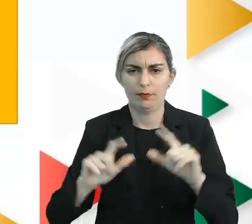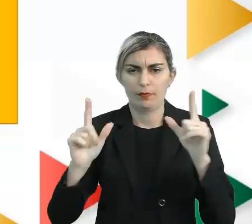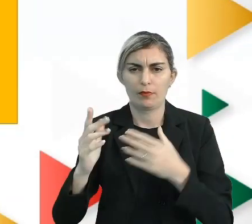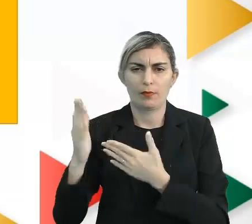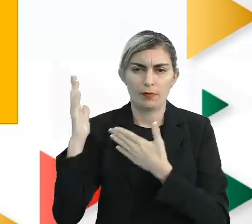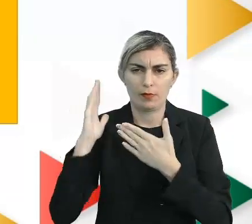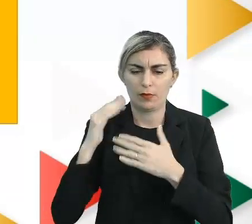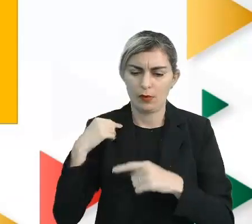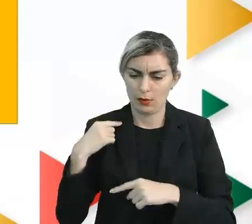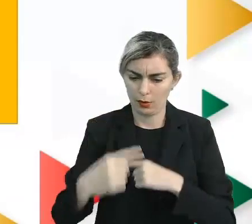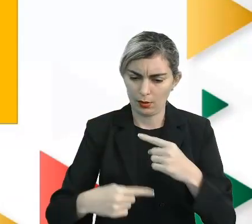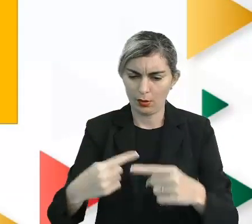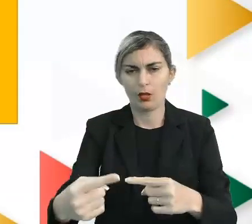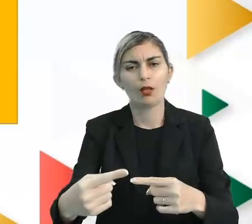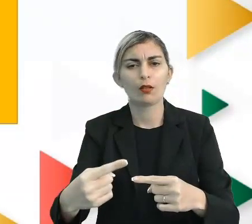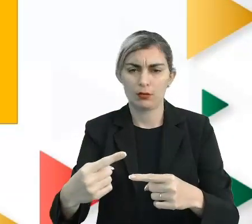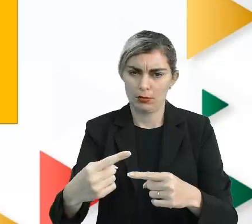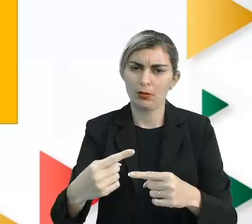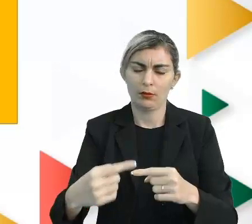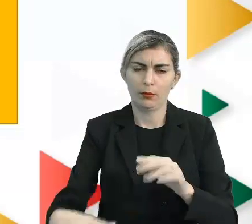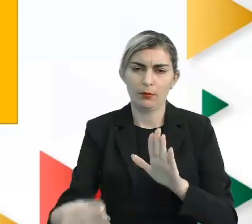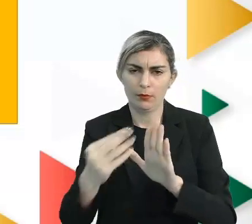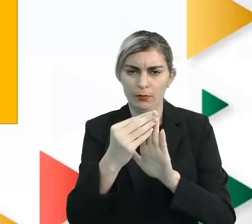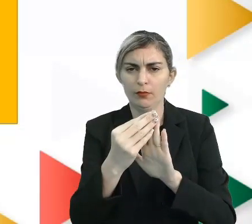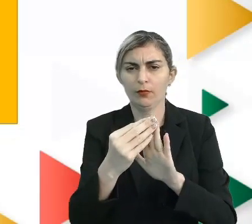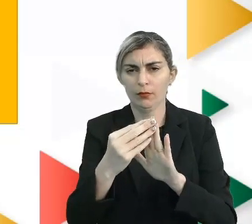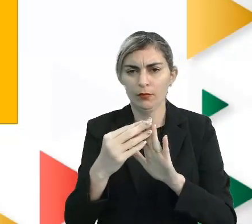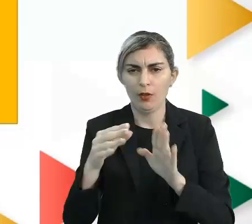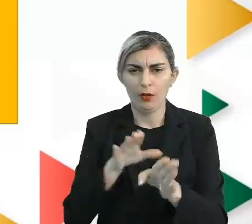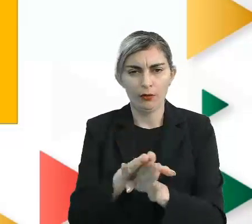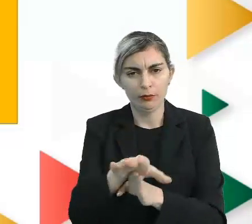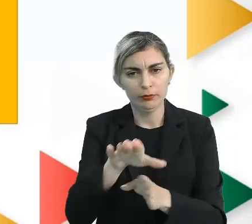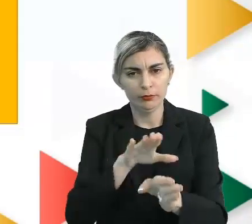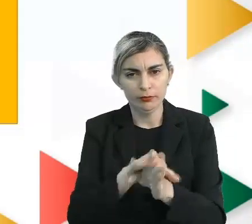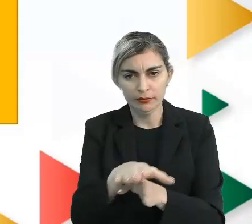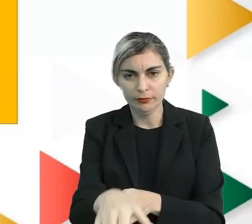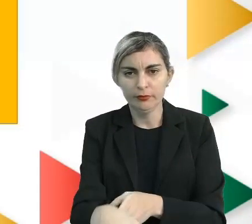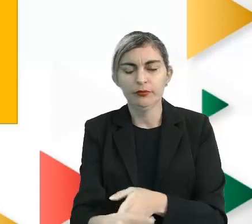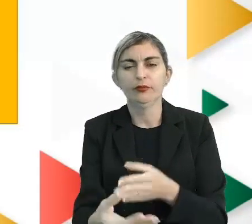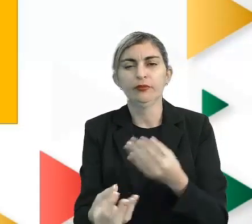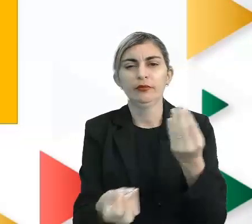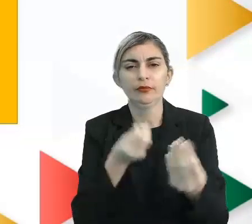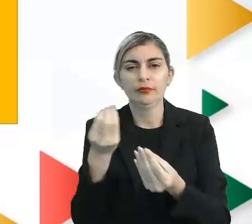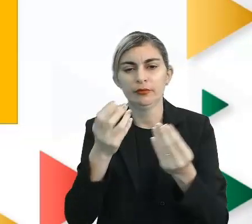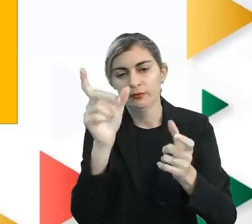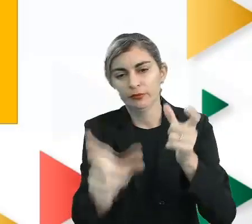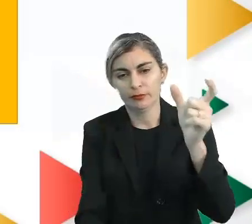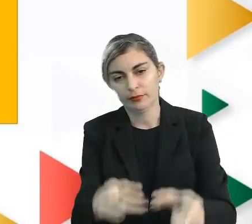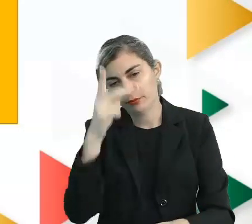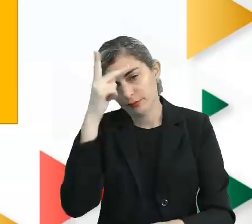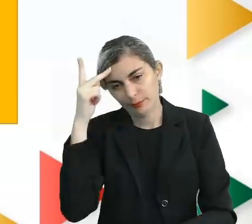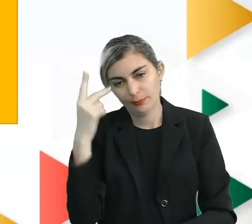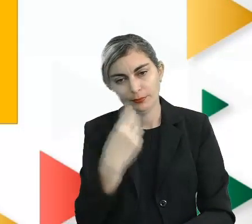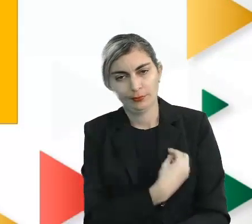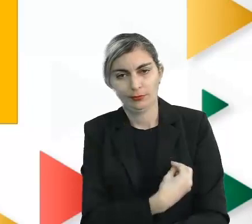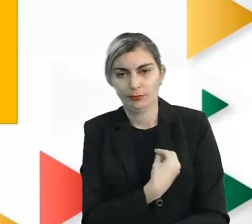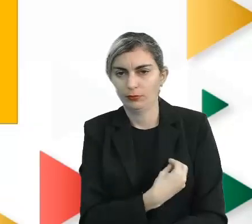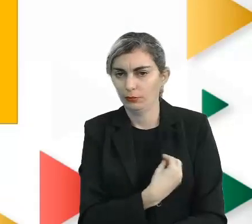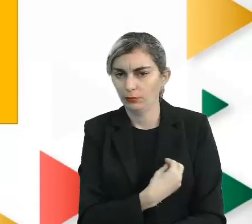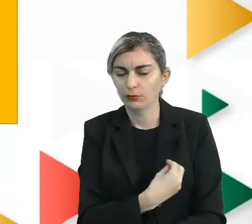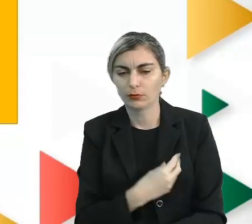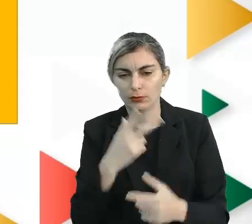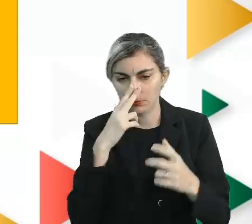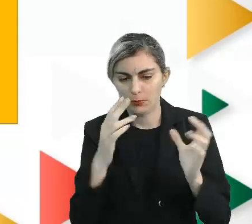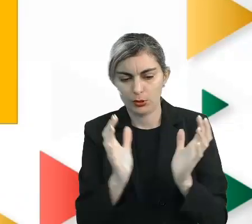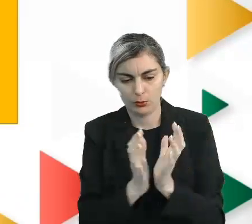são descendentes, vêm dos princípios que orientam a forma como as pessoas vivem de um